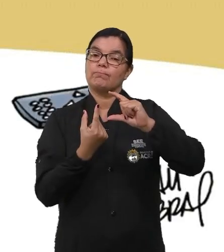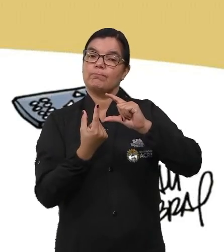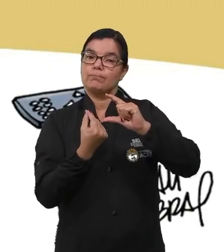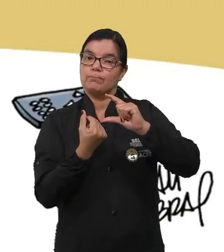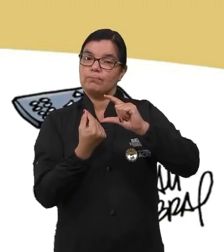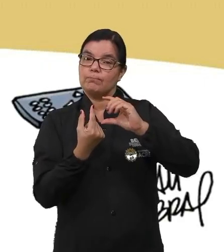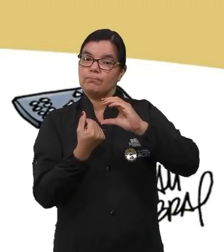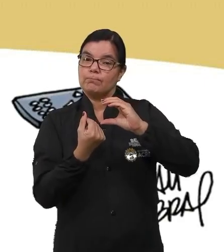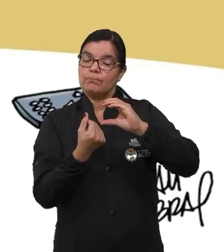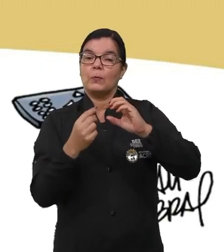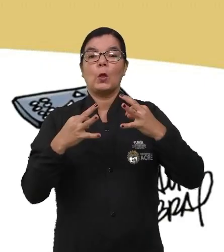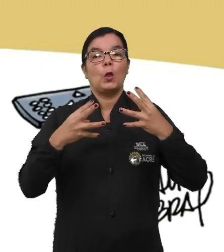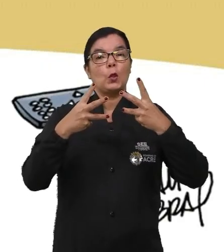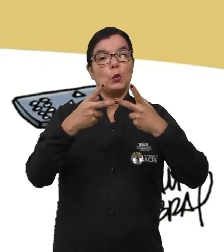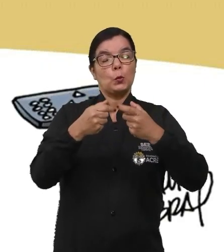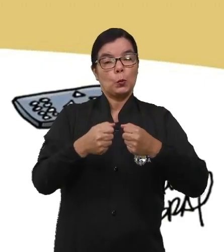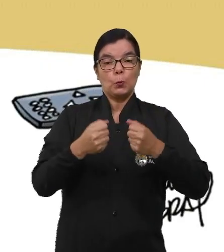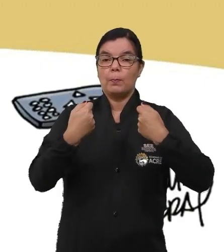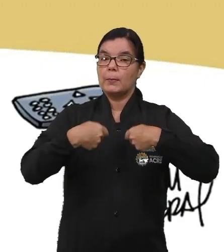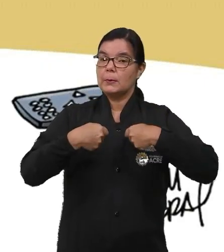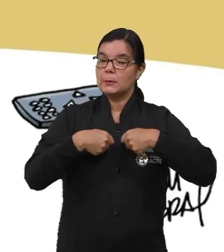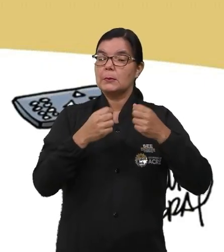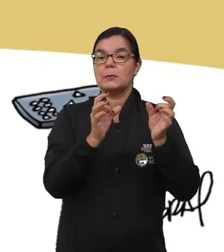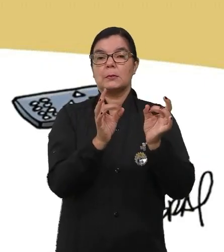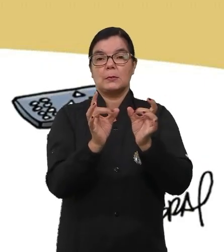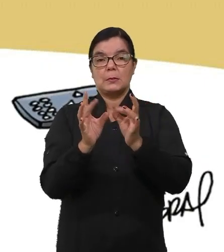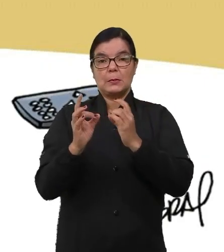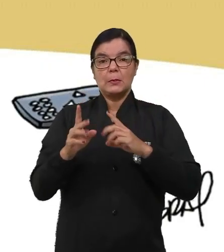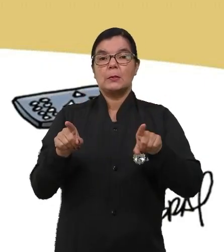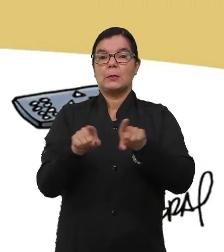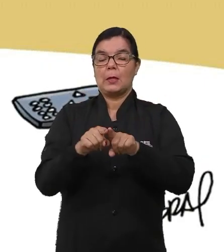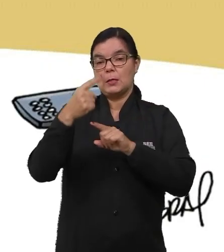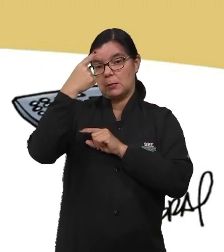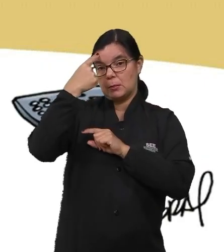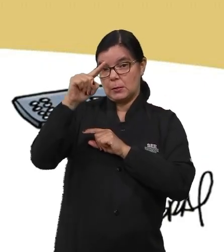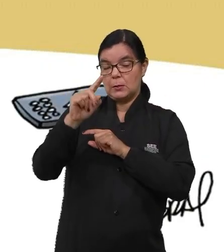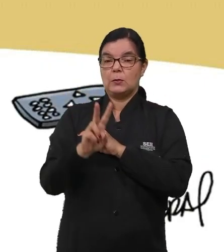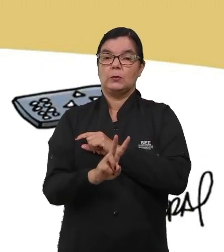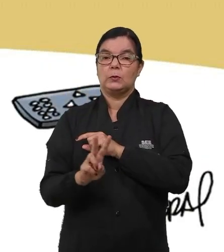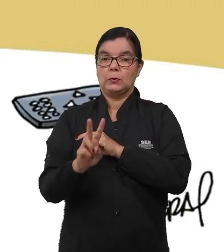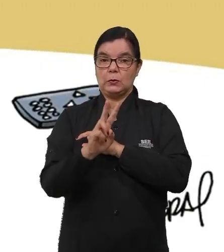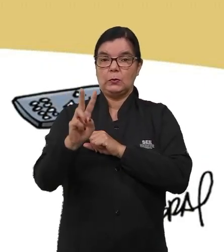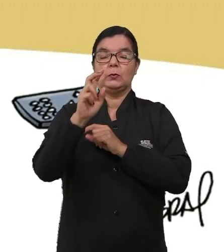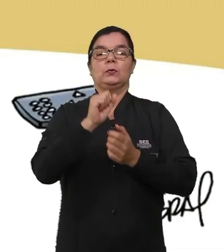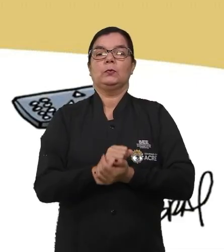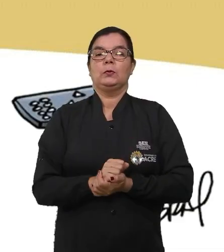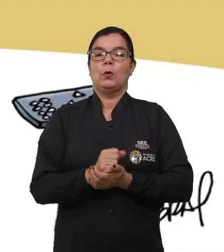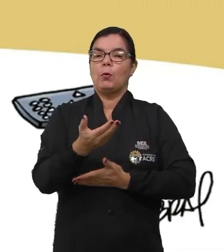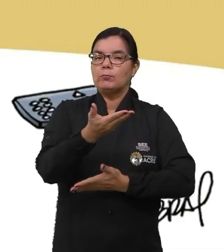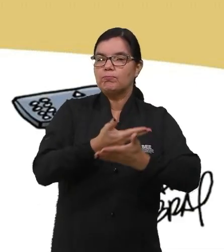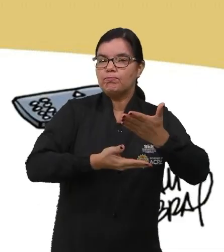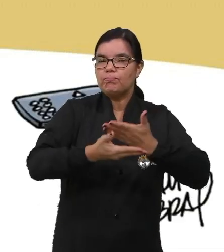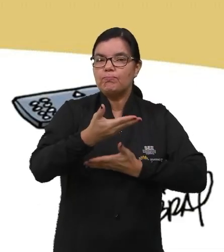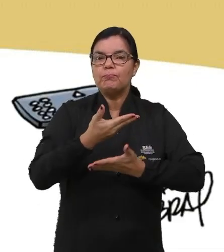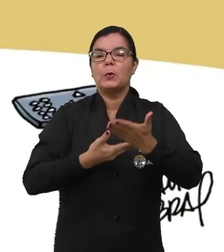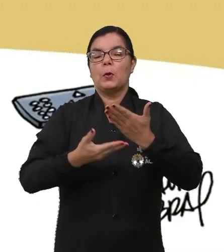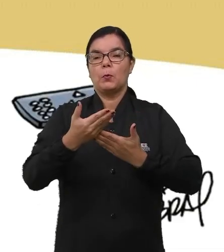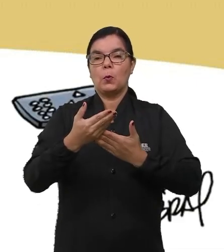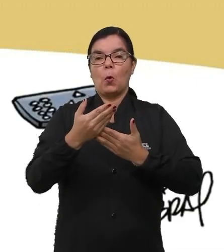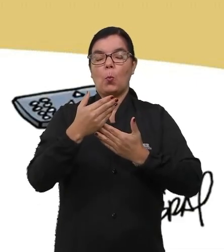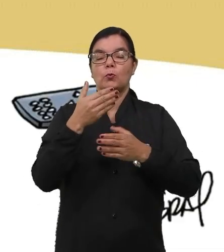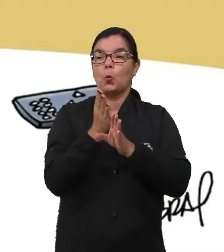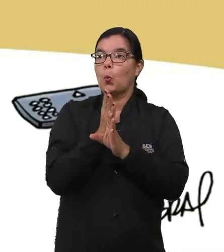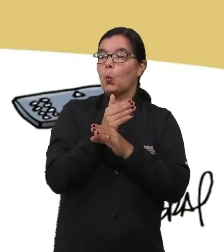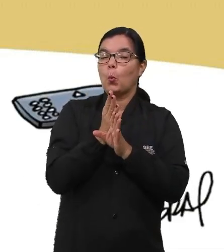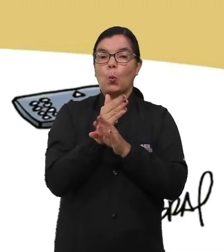capitalismo. Tudo deve ser vendido, inclusive ideias e valores. O entretenimento serve